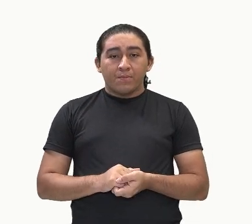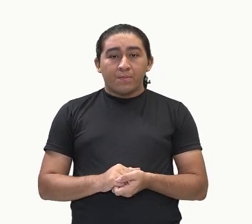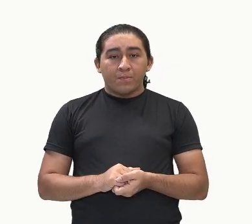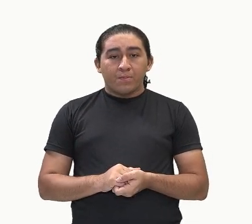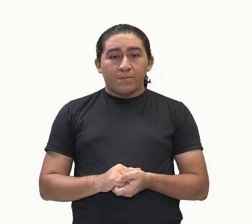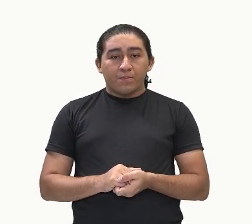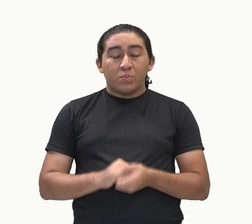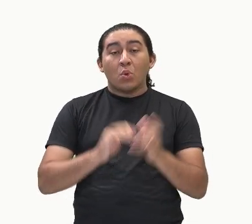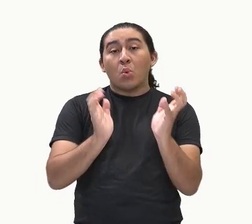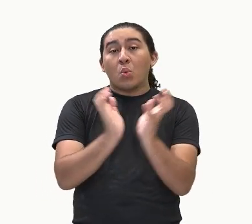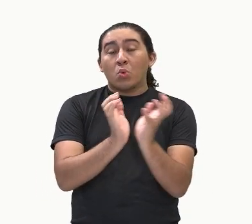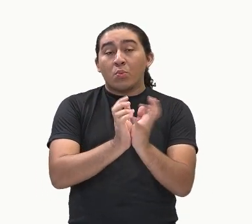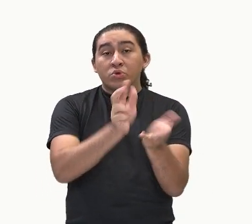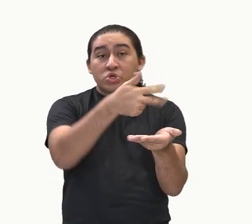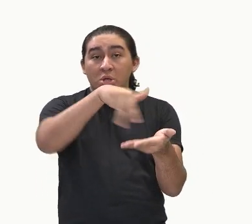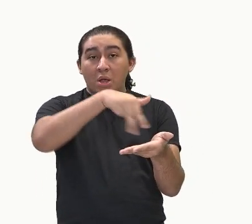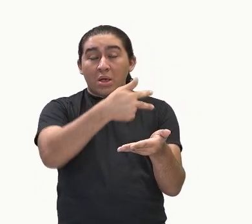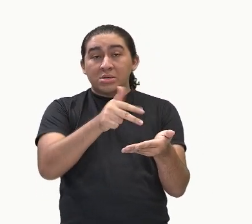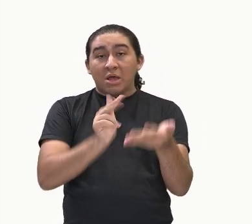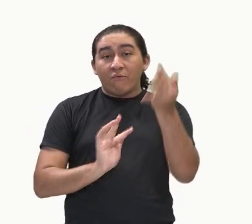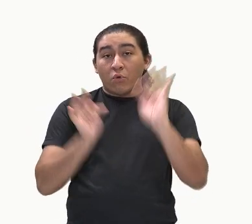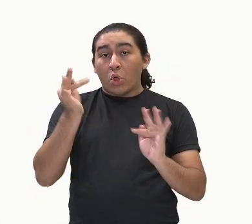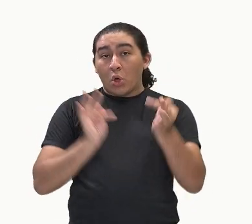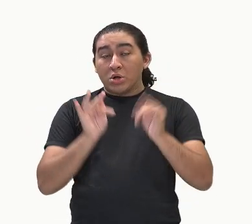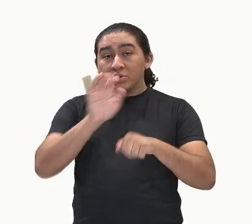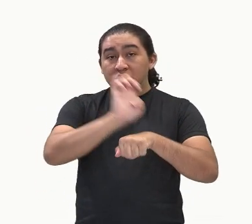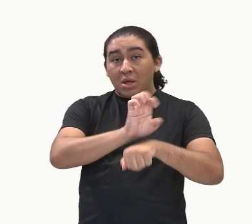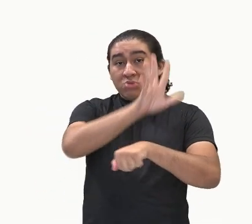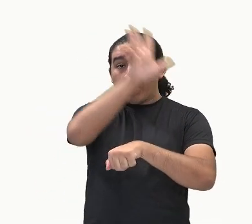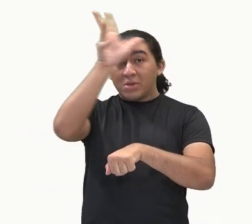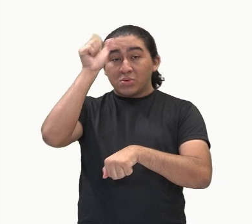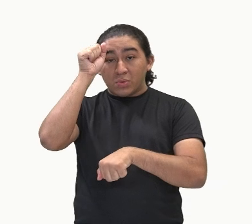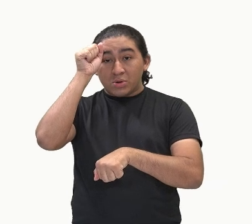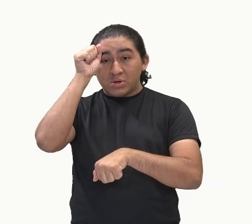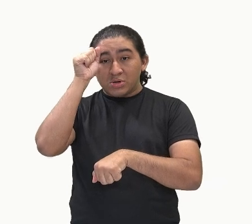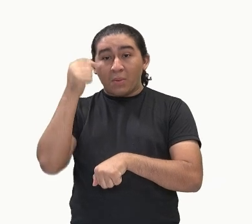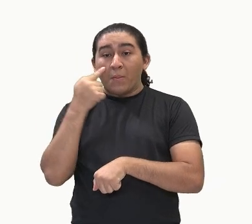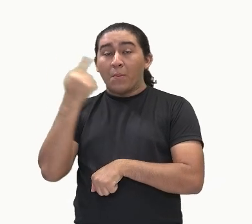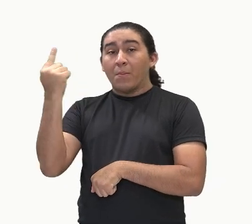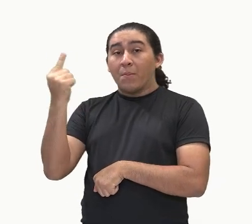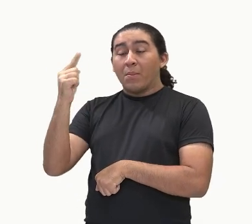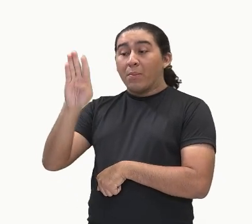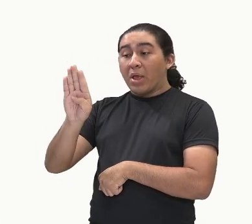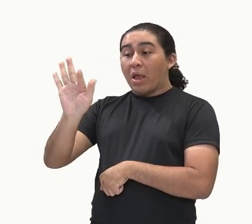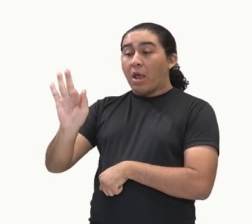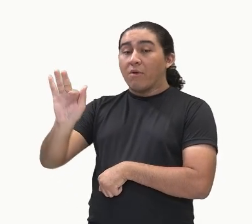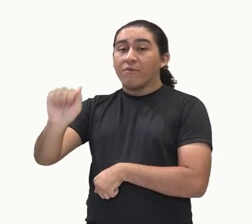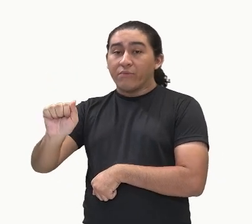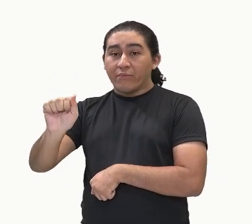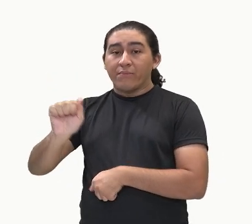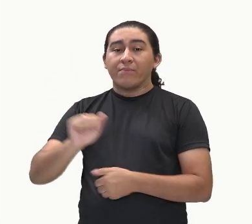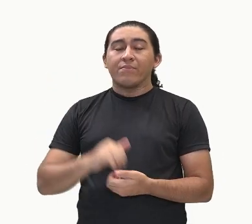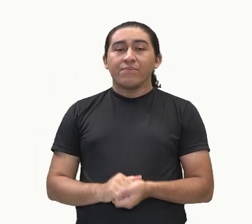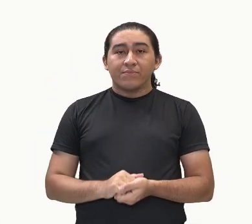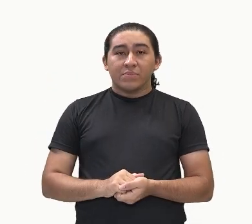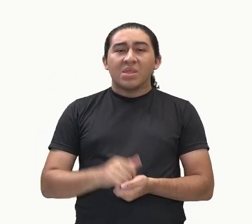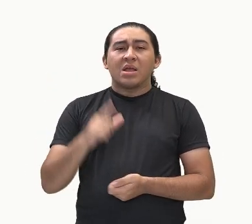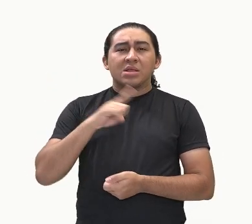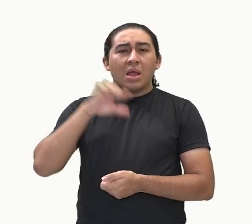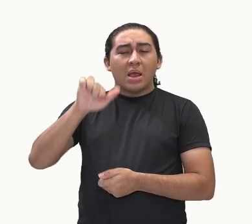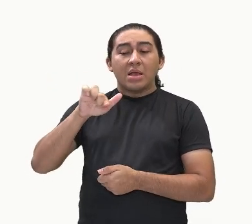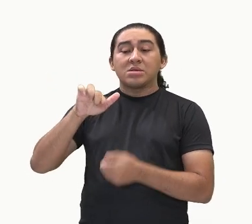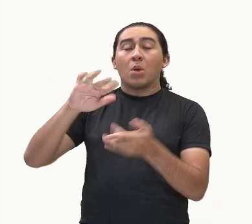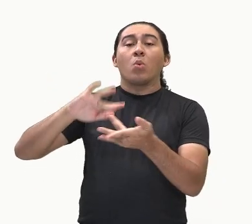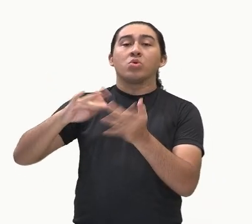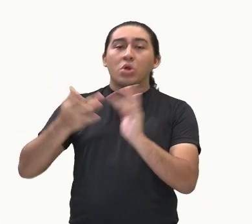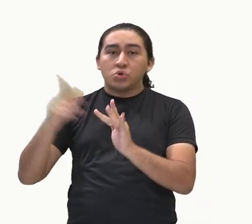do Balé Folclórico do Amazonas, que é o balé que ele vai trazer esse resgate cultural. Quando a